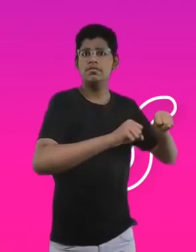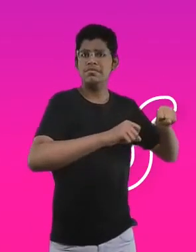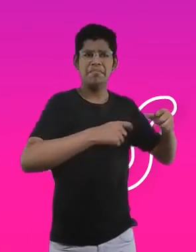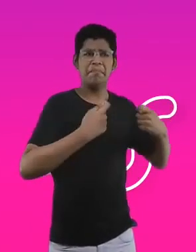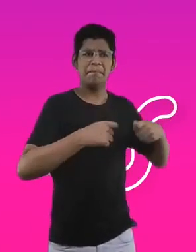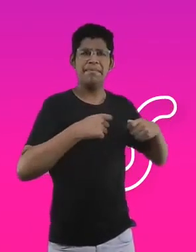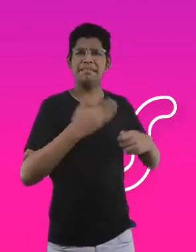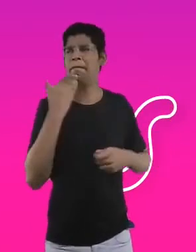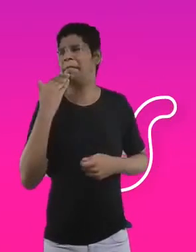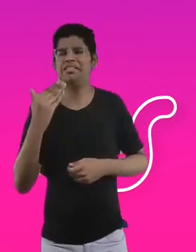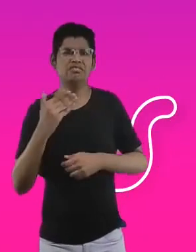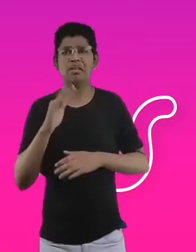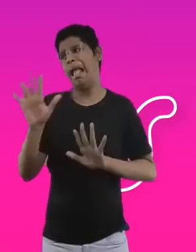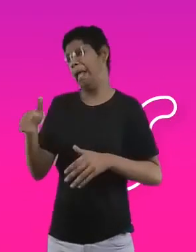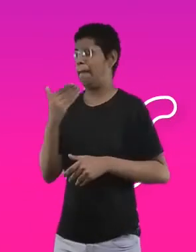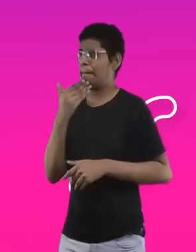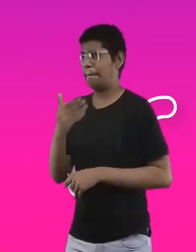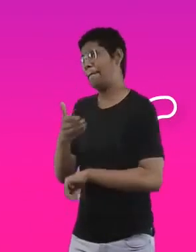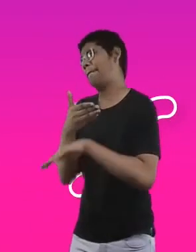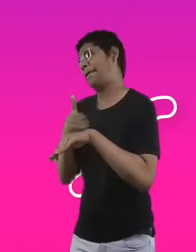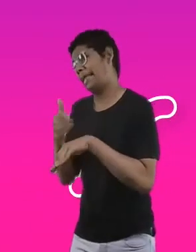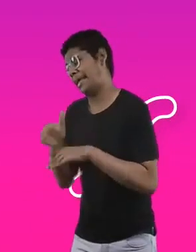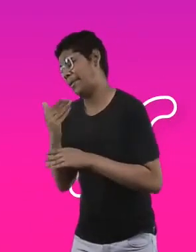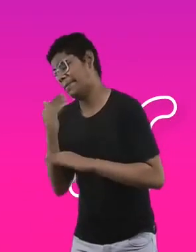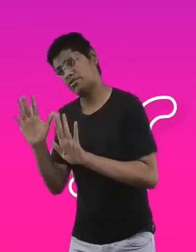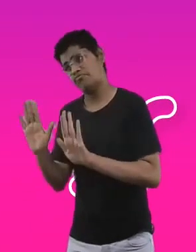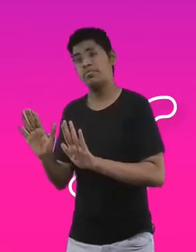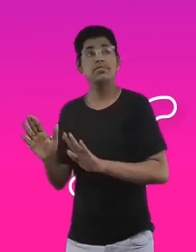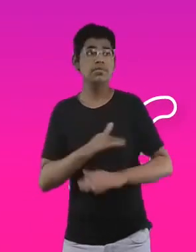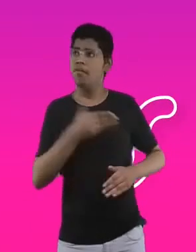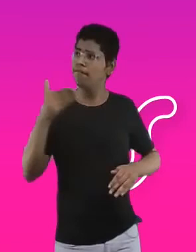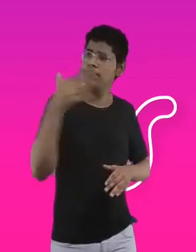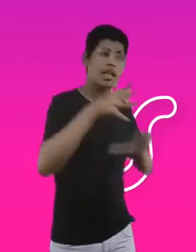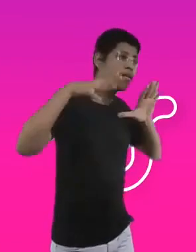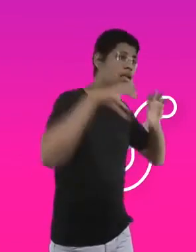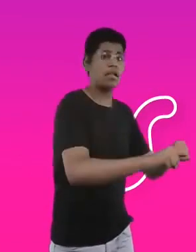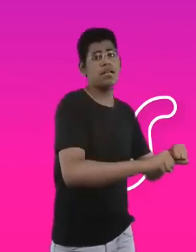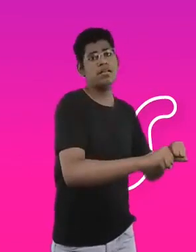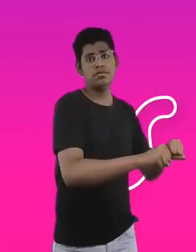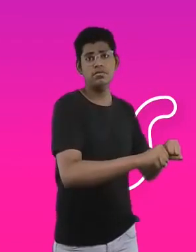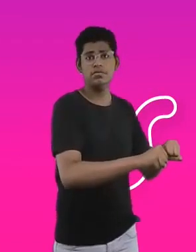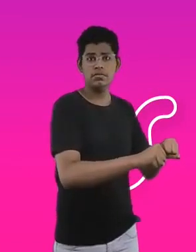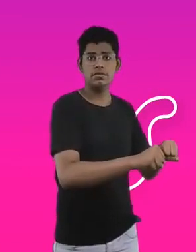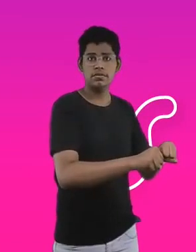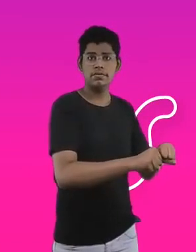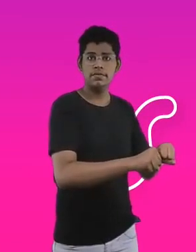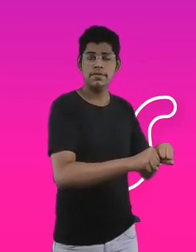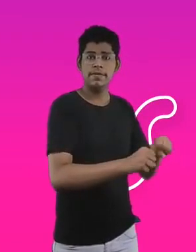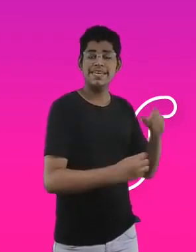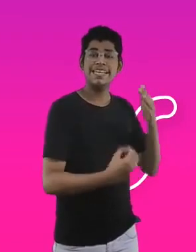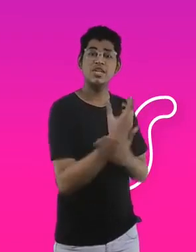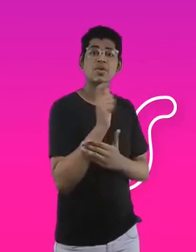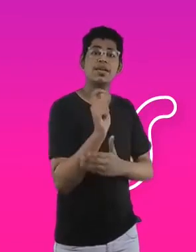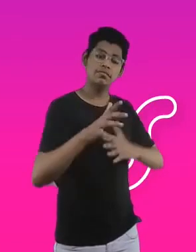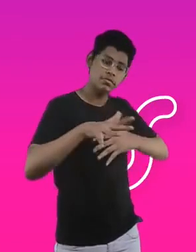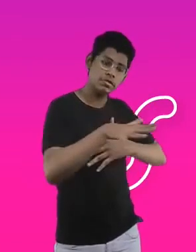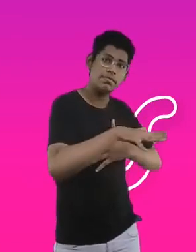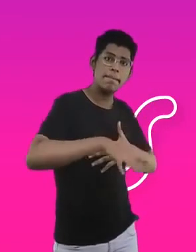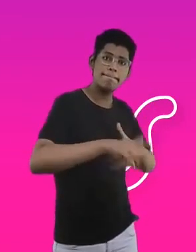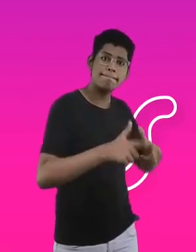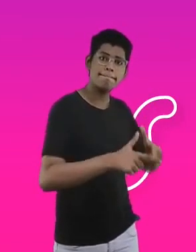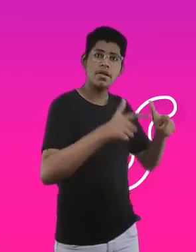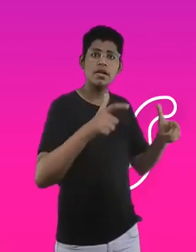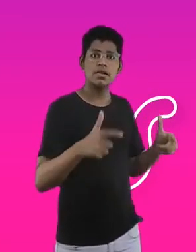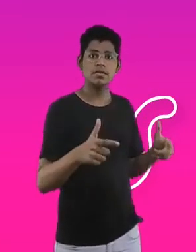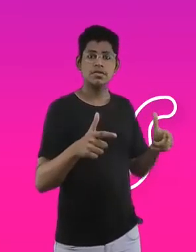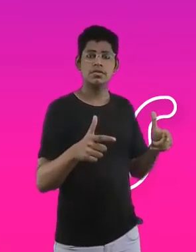Então, eu acho que por aí cria-se um grande espaço, e certamente o processo, né, como a